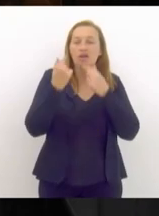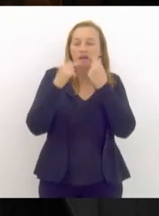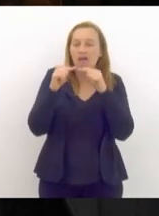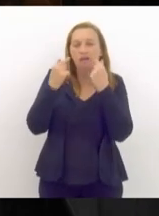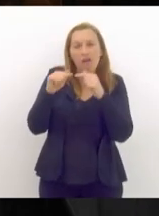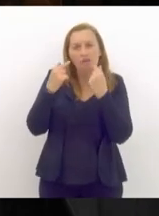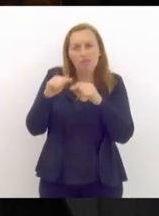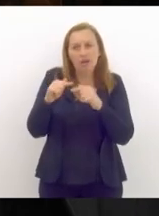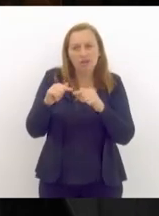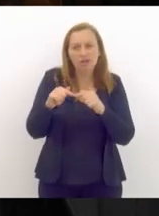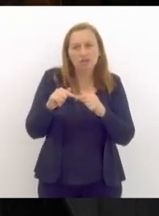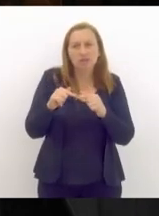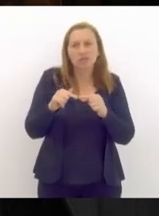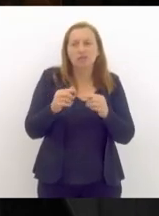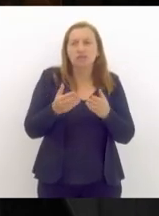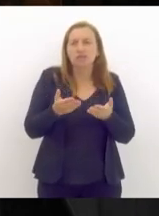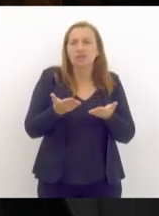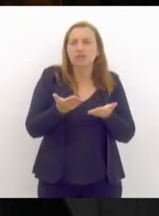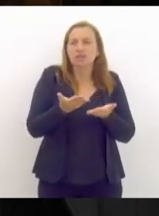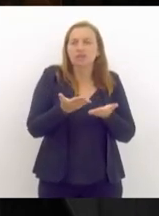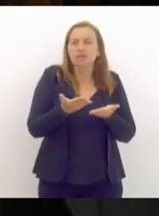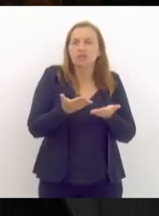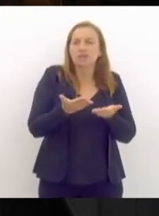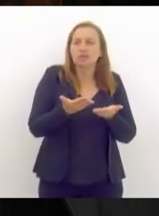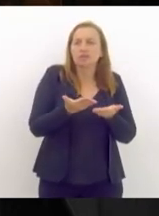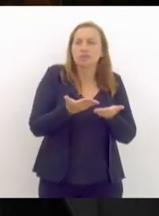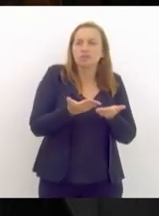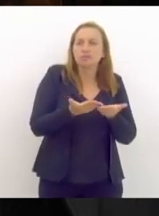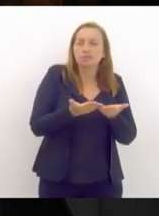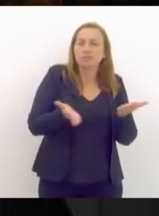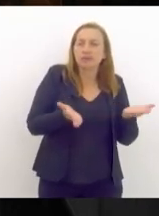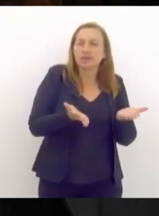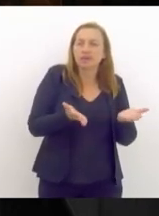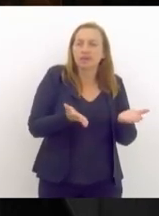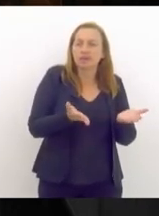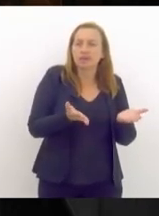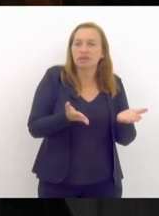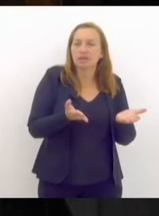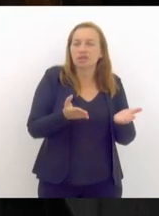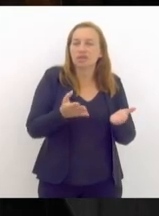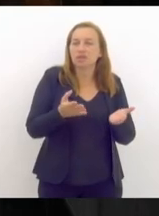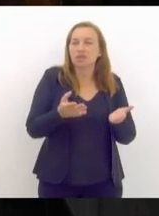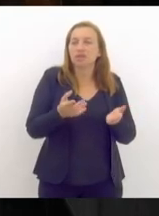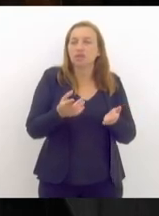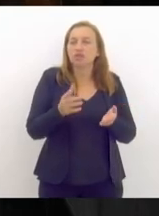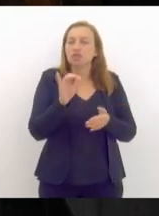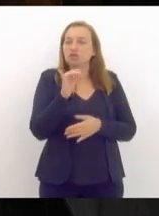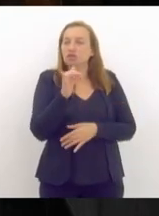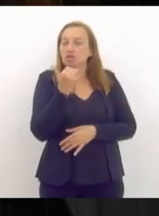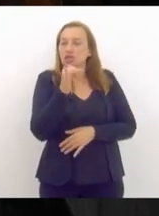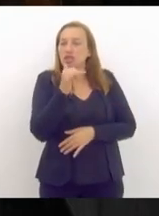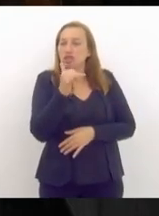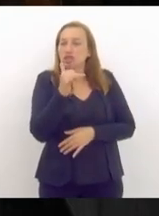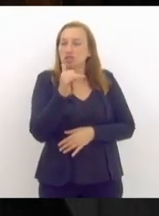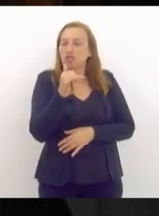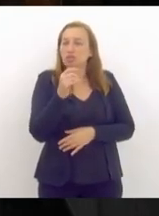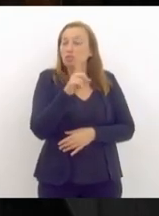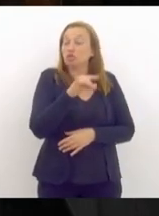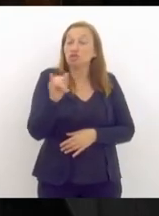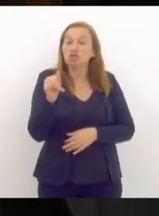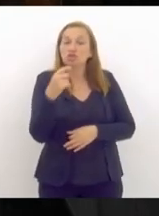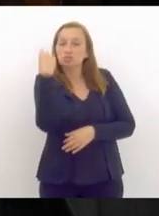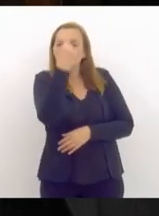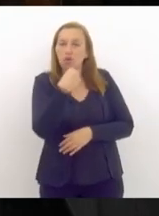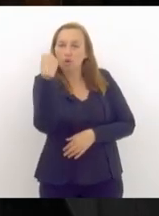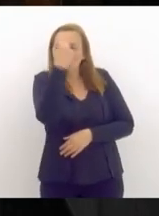reclamando de queda de luz por dias, por horas. Então, estou aqui falando de uma coisa básica,